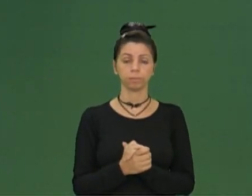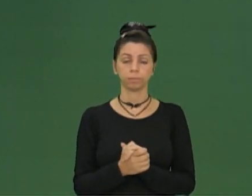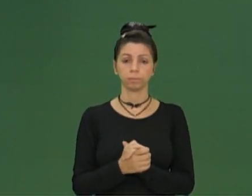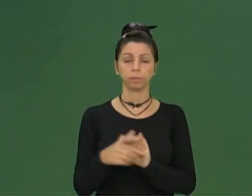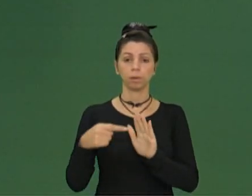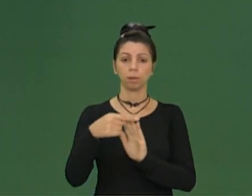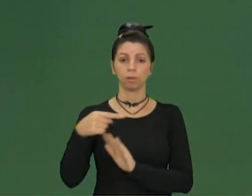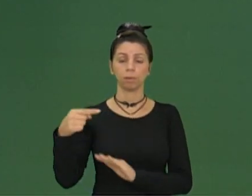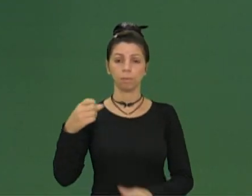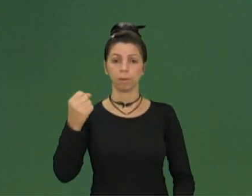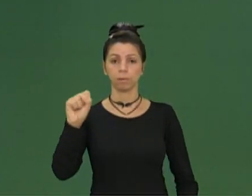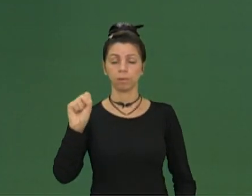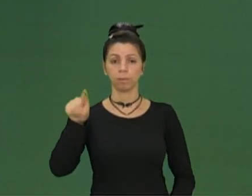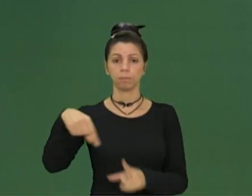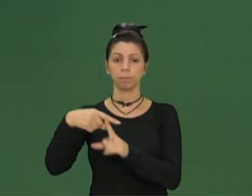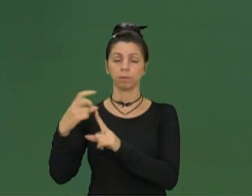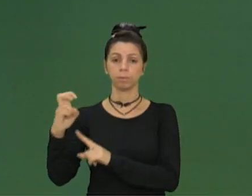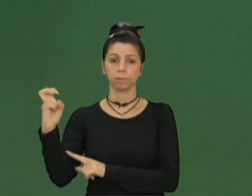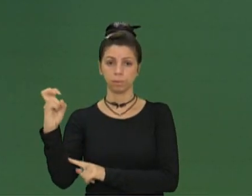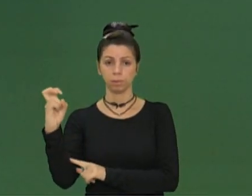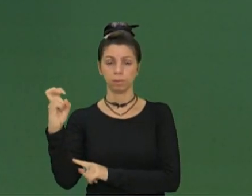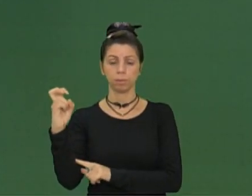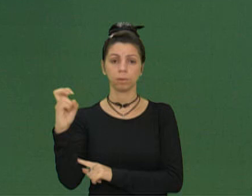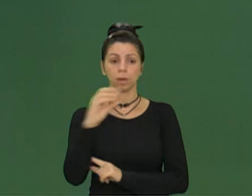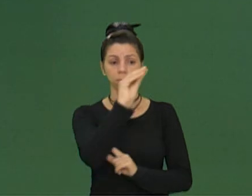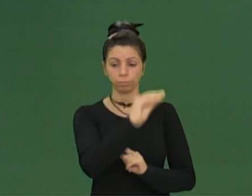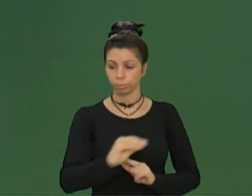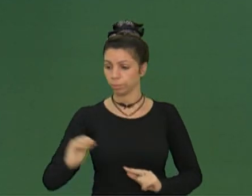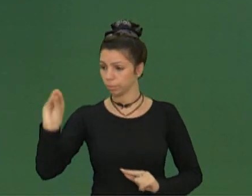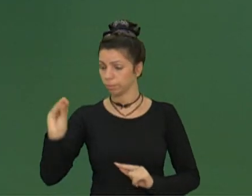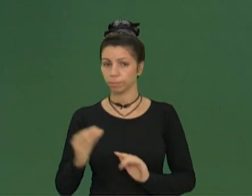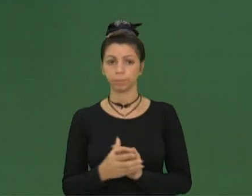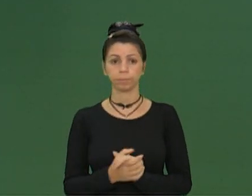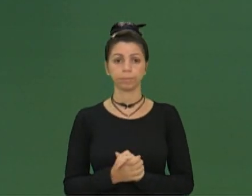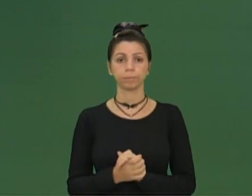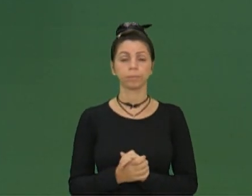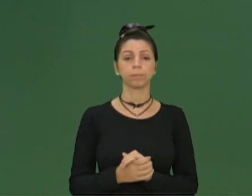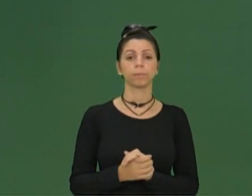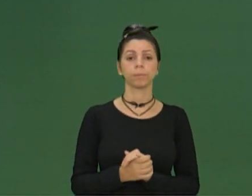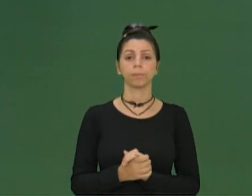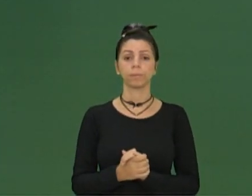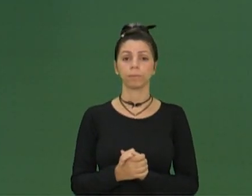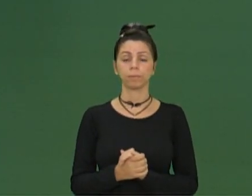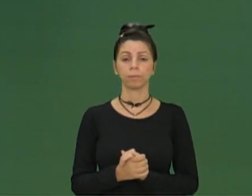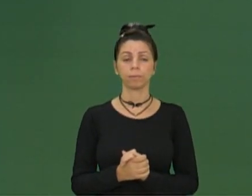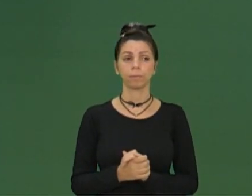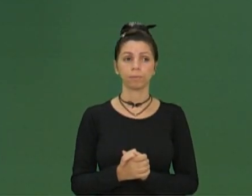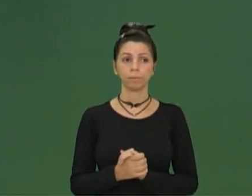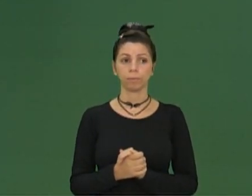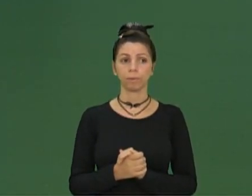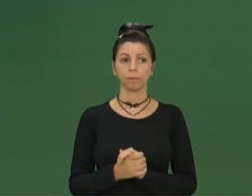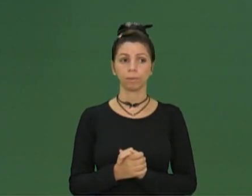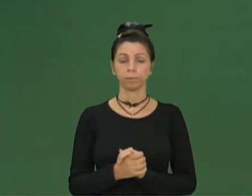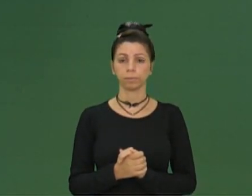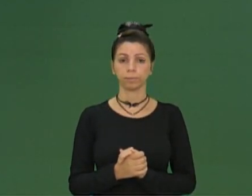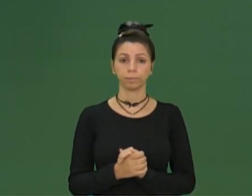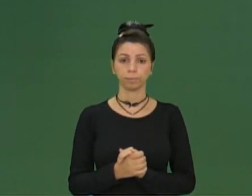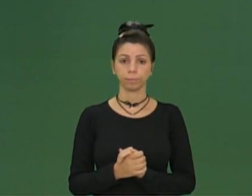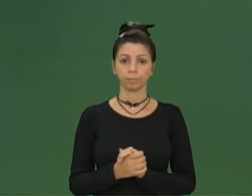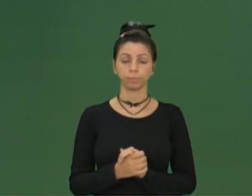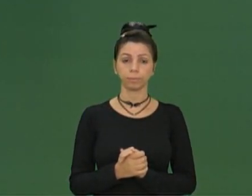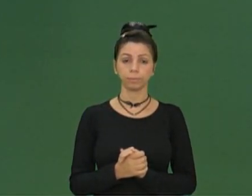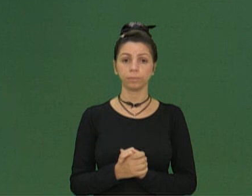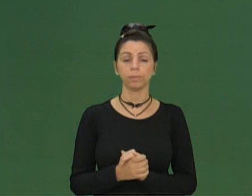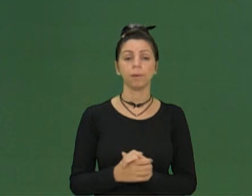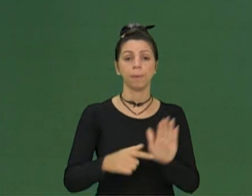8 mais o 5 que veio lá do primeiro membro. Então, 2 menos 3x eu tenho menos x igual a